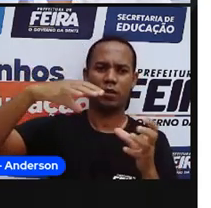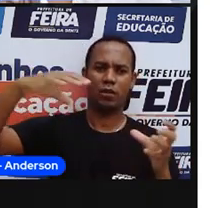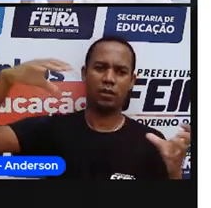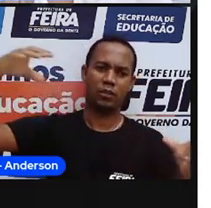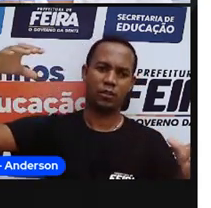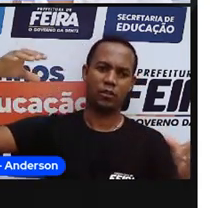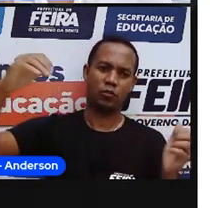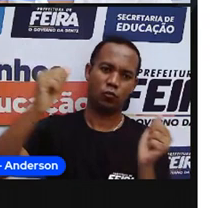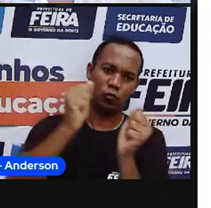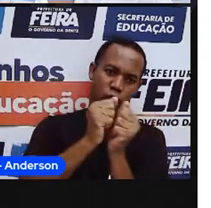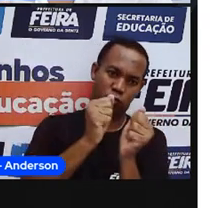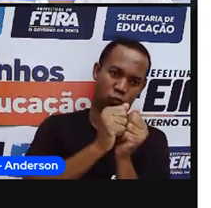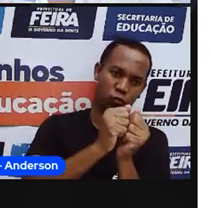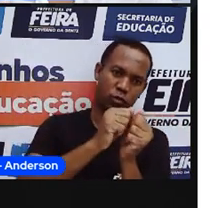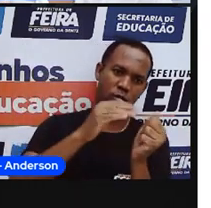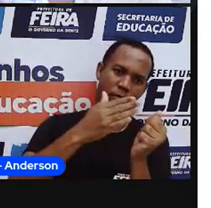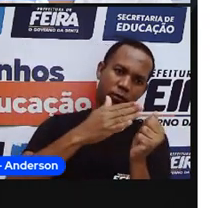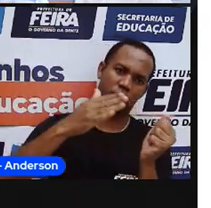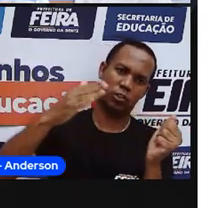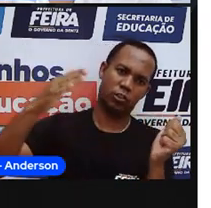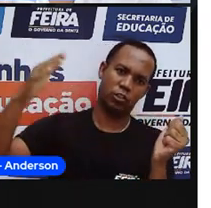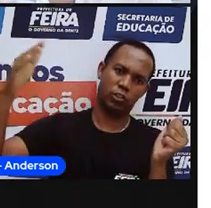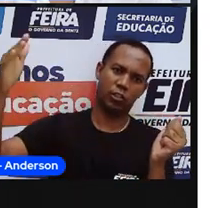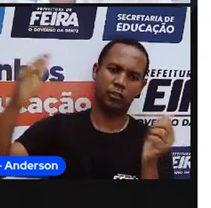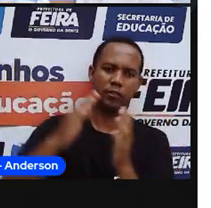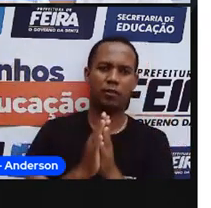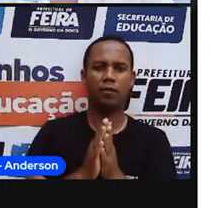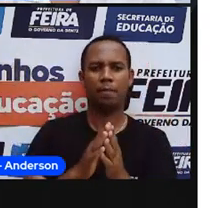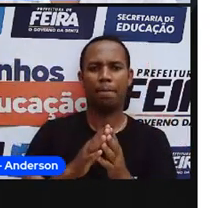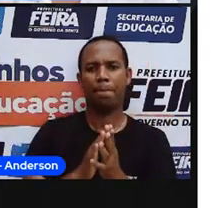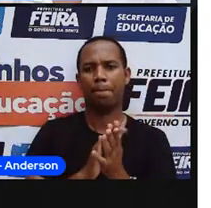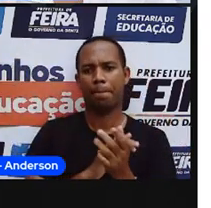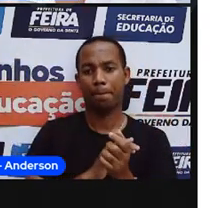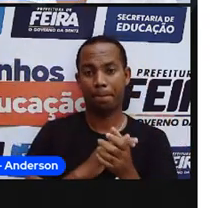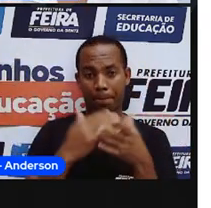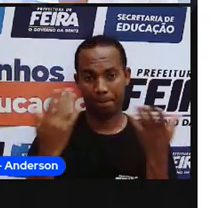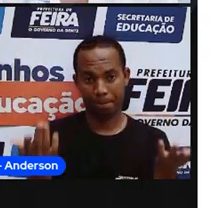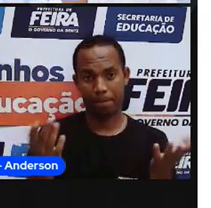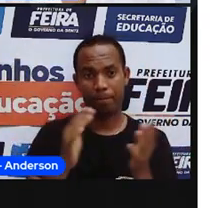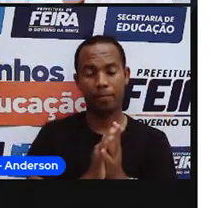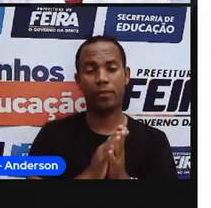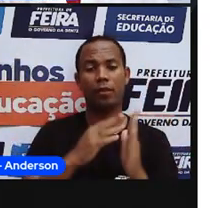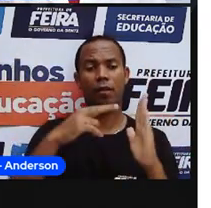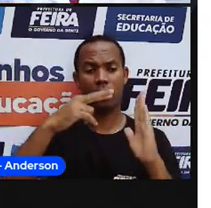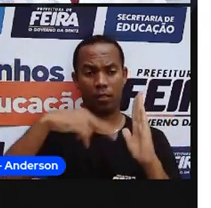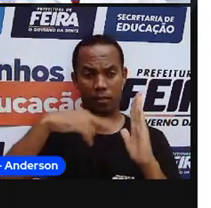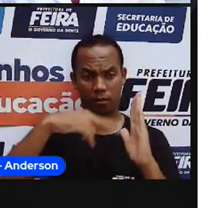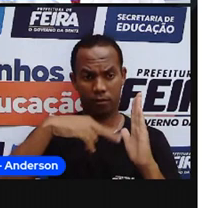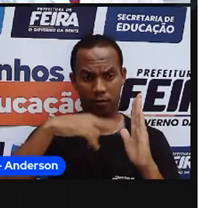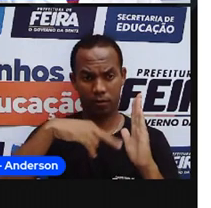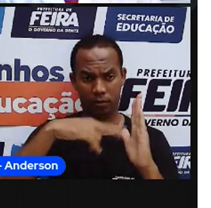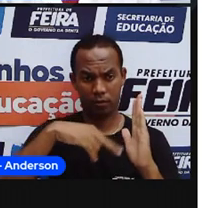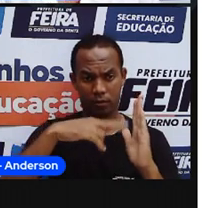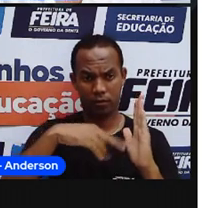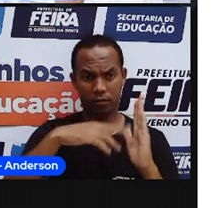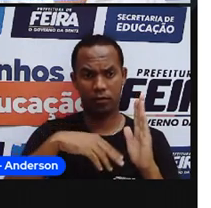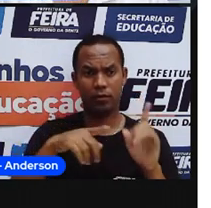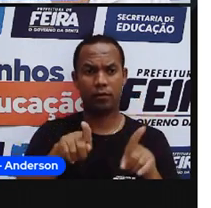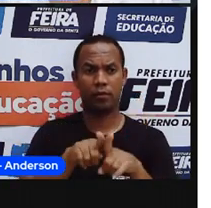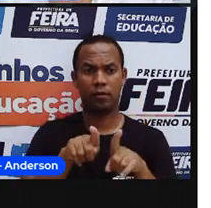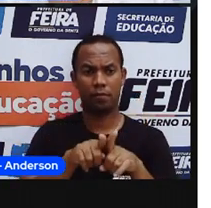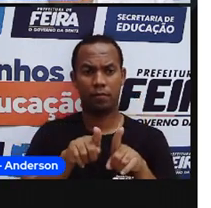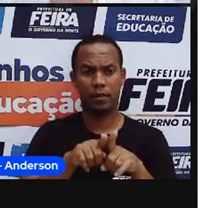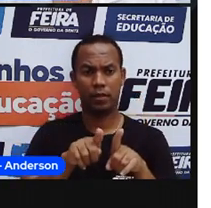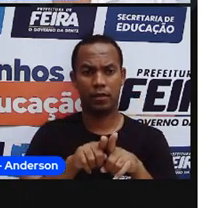viver. Quentinho na medida do possível, né? Porque se for muito quente, a gente morre também. Após a leitura do texto, assista ao